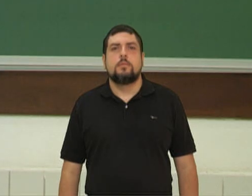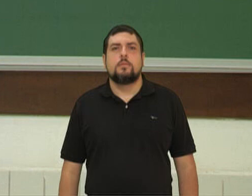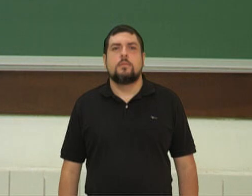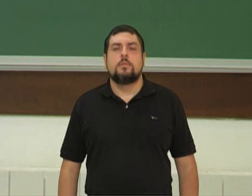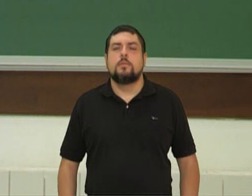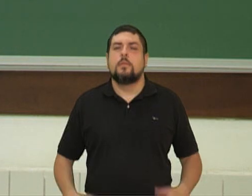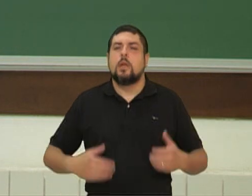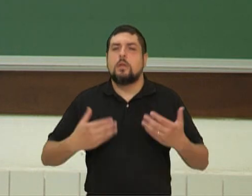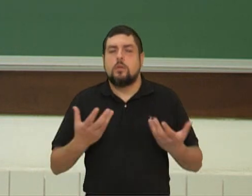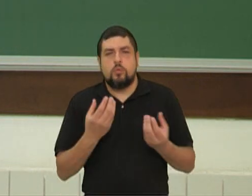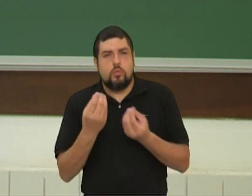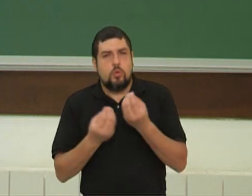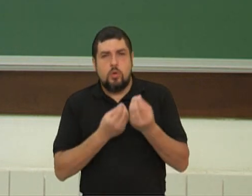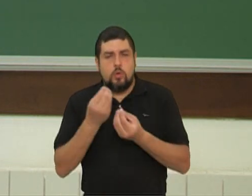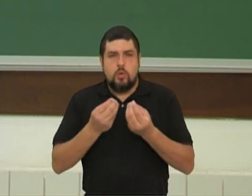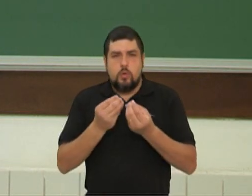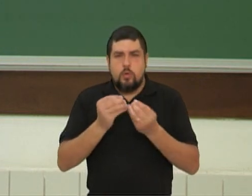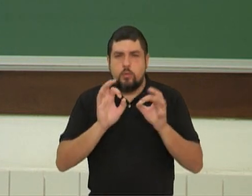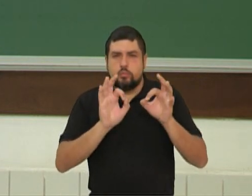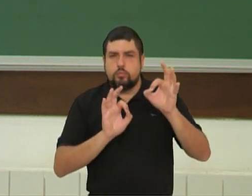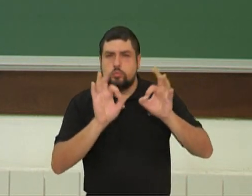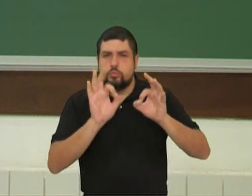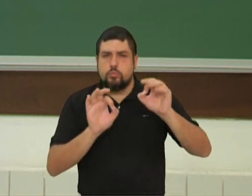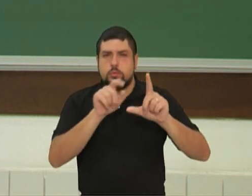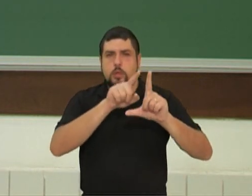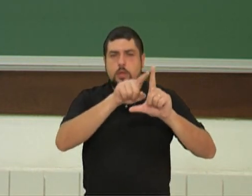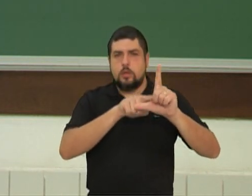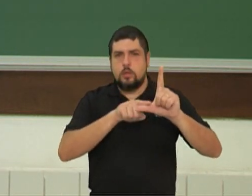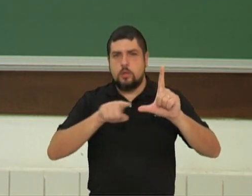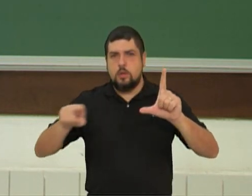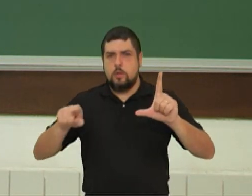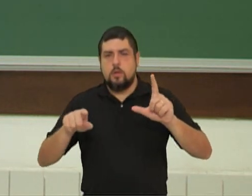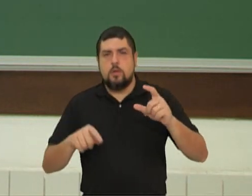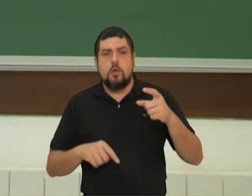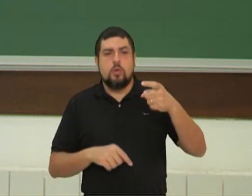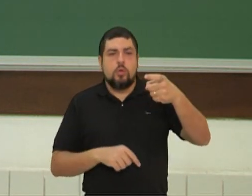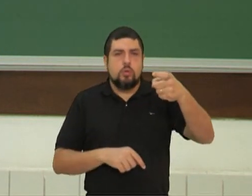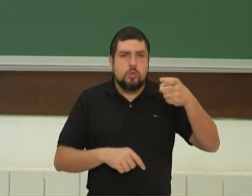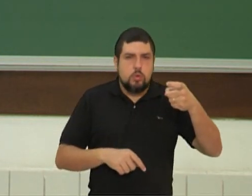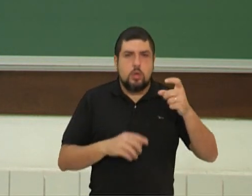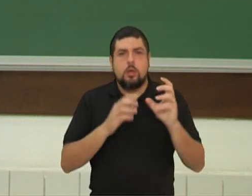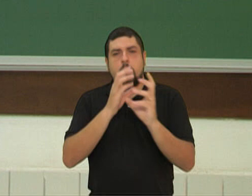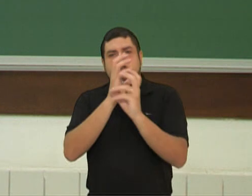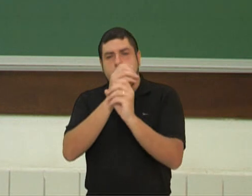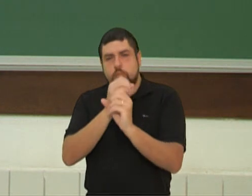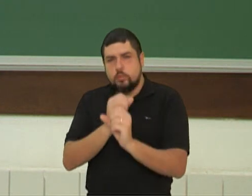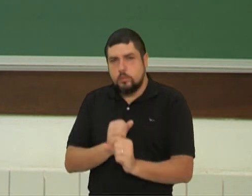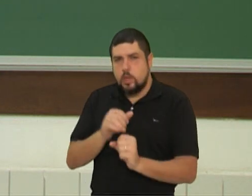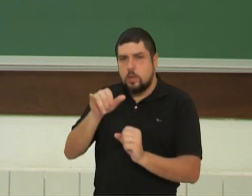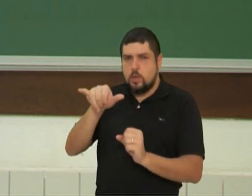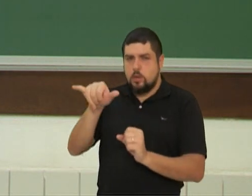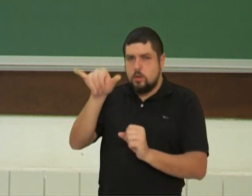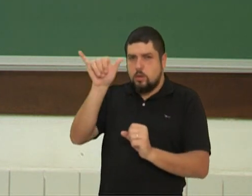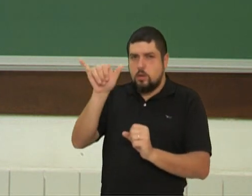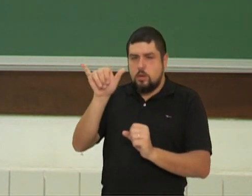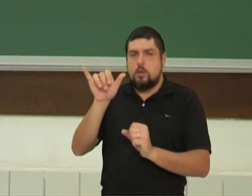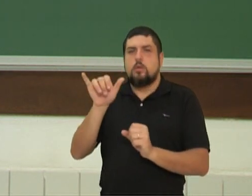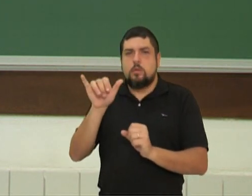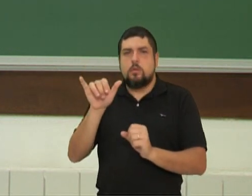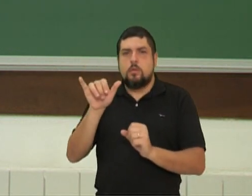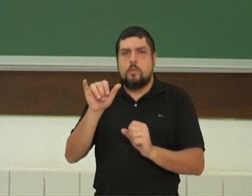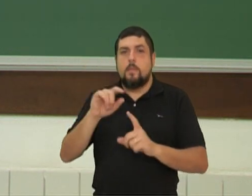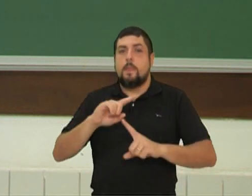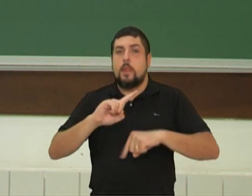Construção gráfica de função. Passo a passo, escolha de x, cálculo do valor de y, marca os pontos no